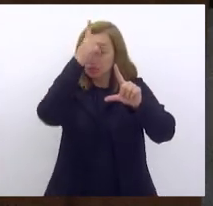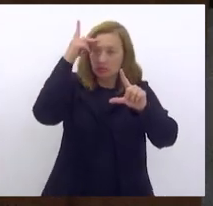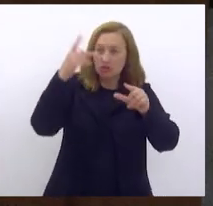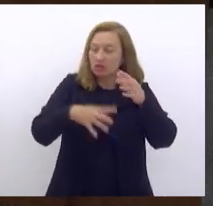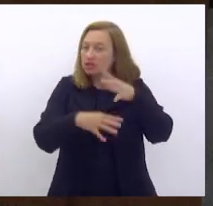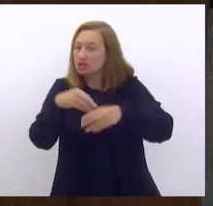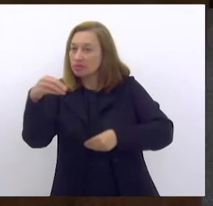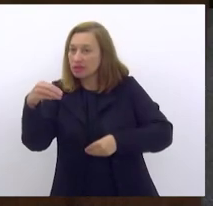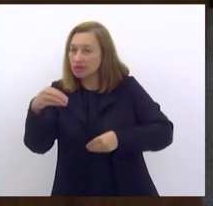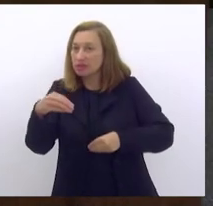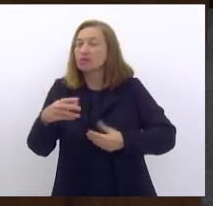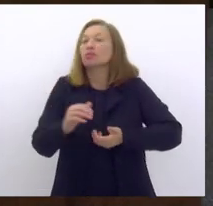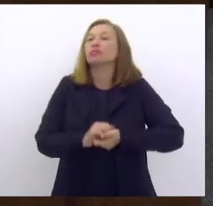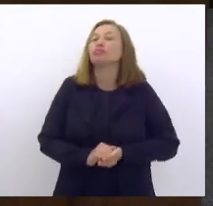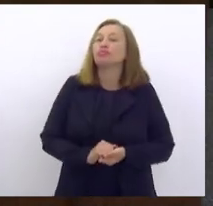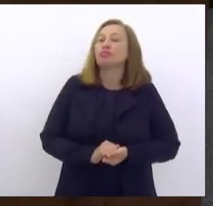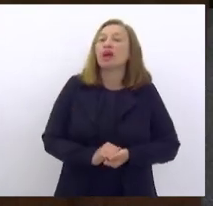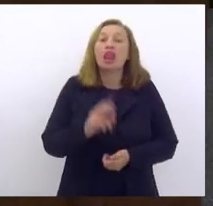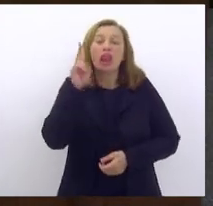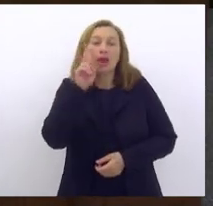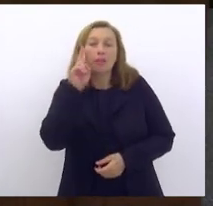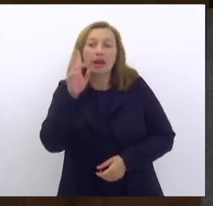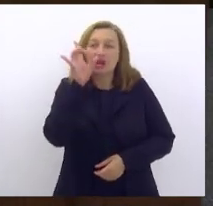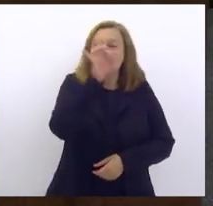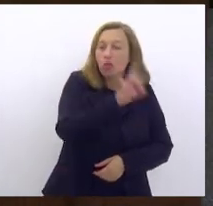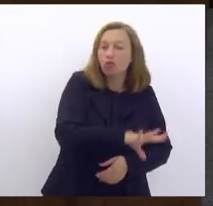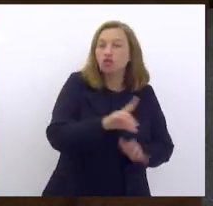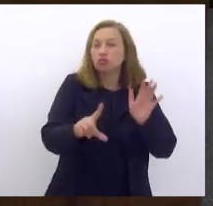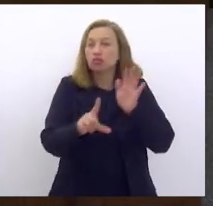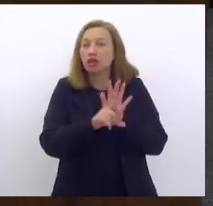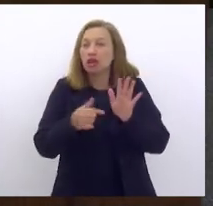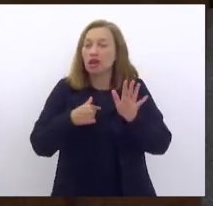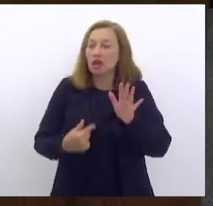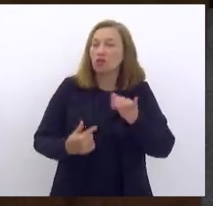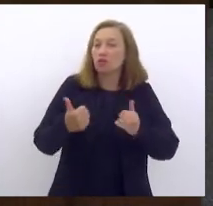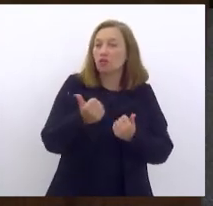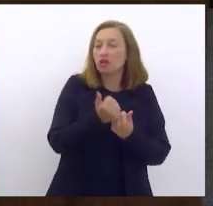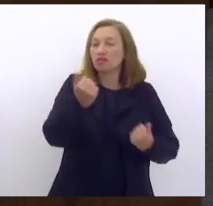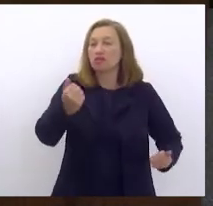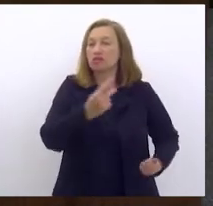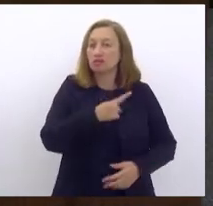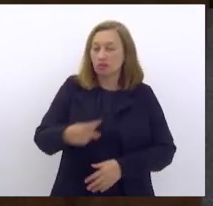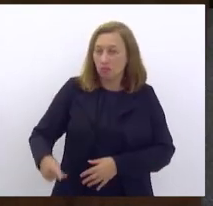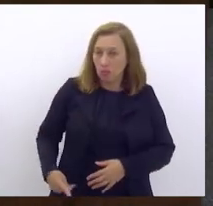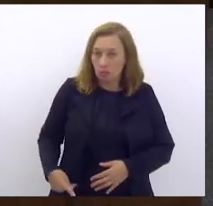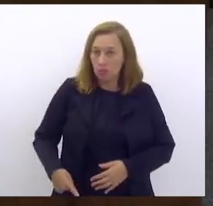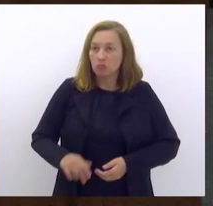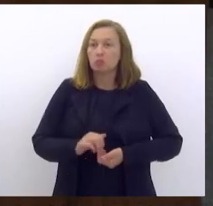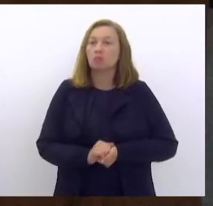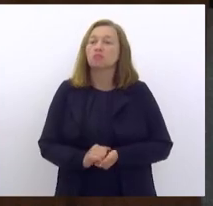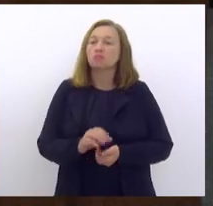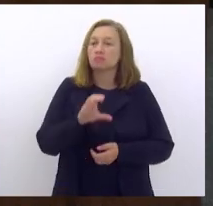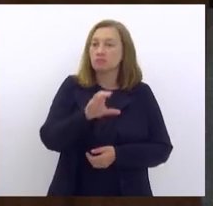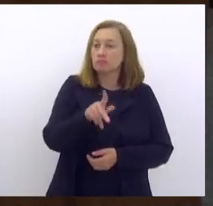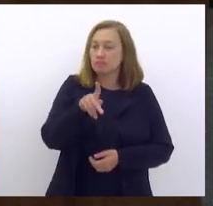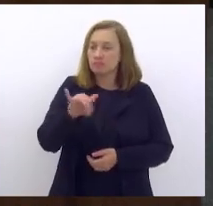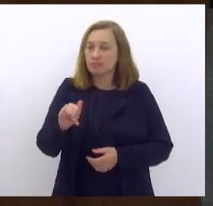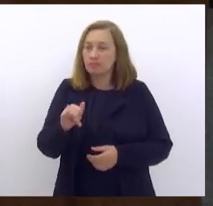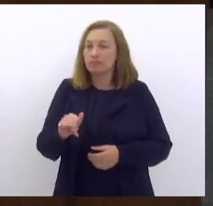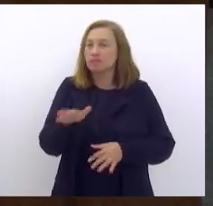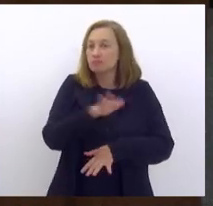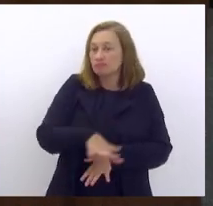Lembrar que na última legislatura eu fui a vice-presidenta da CPI de